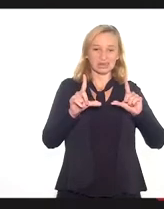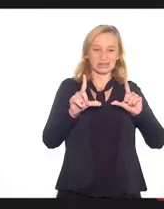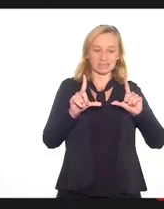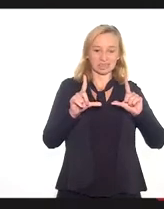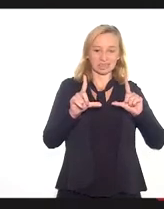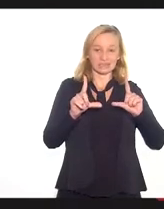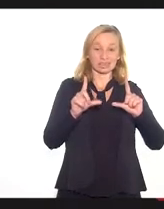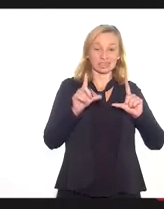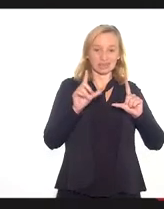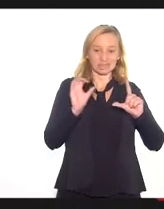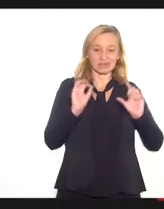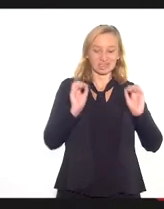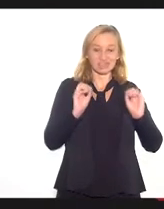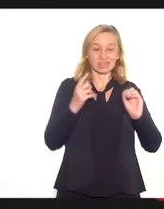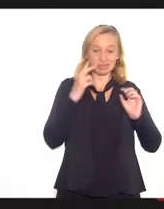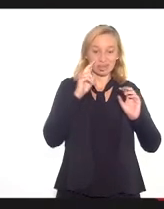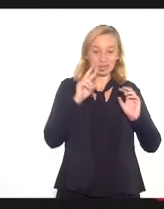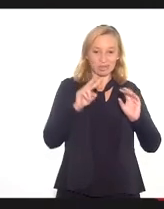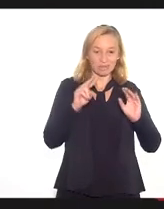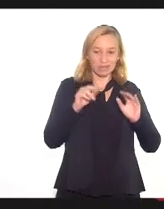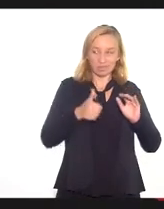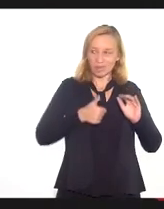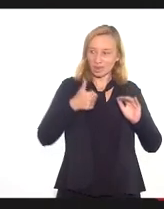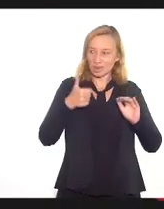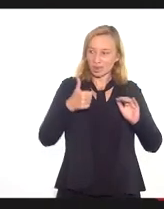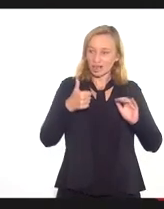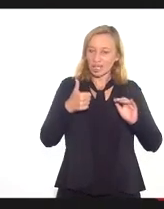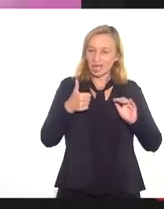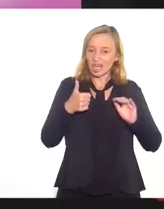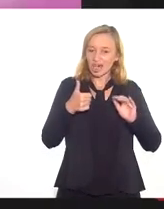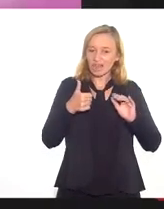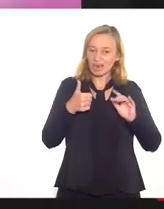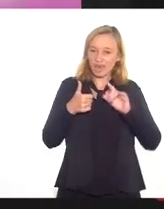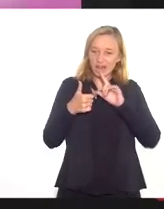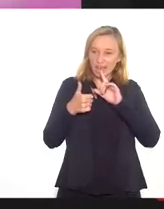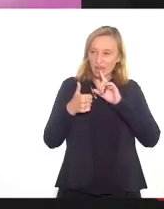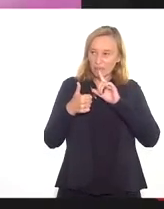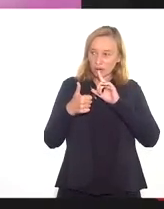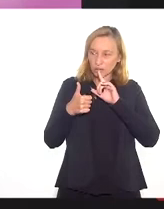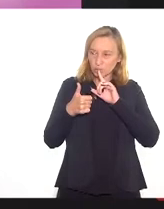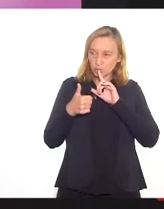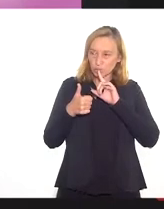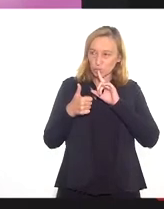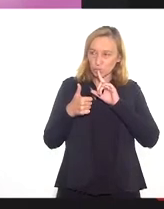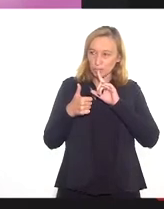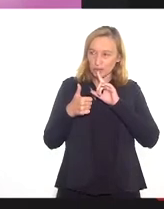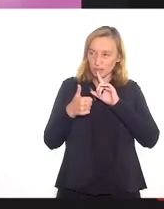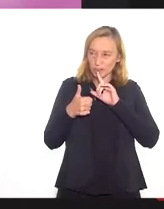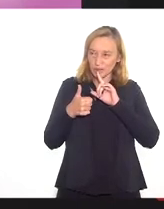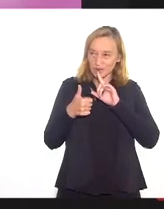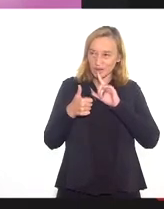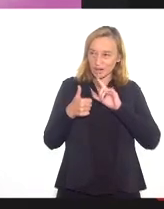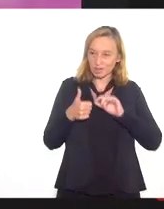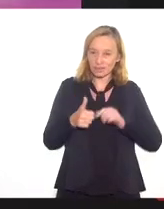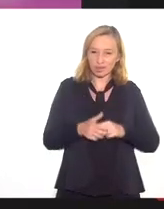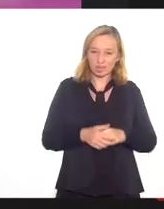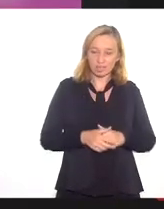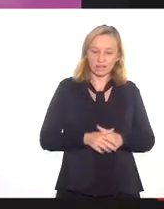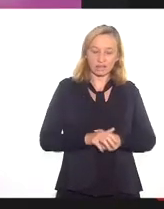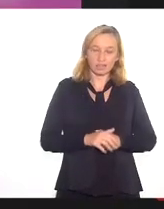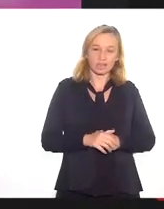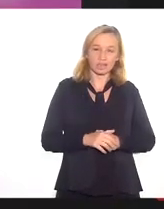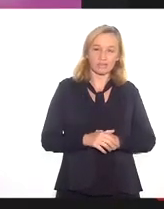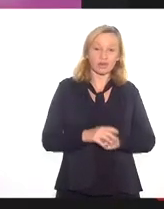isso, para as pessoas te verem melhor, estamos transmitindo pela TV Alerj, tem muitas pessoas que querem vê